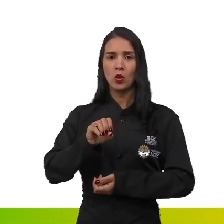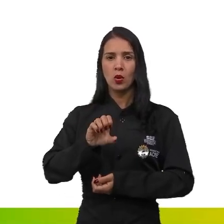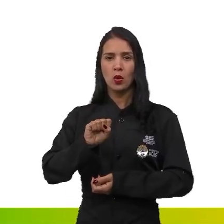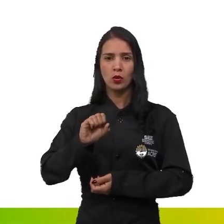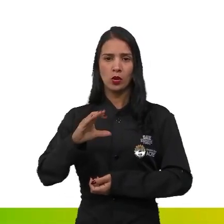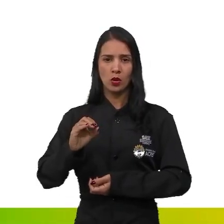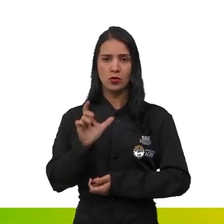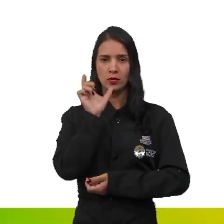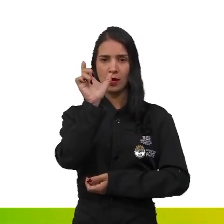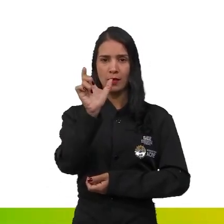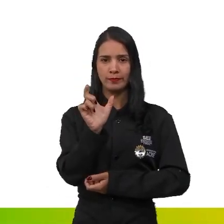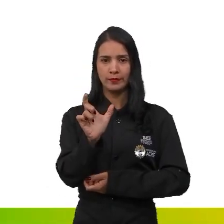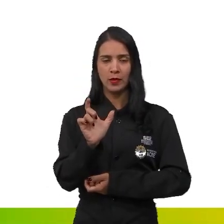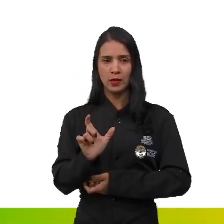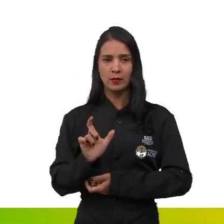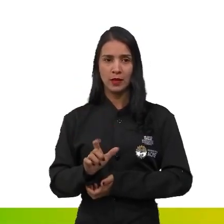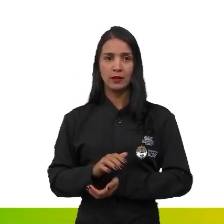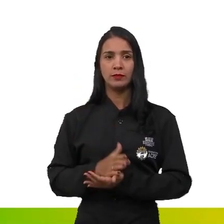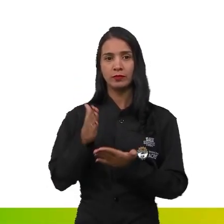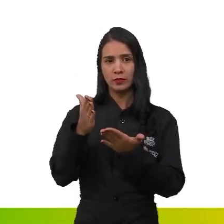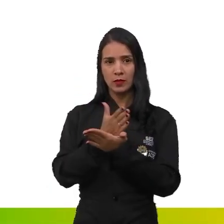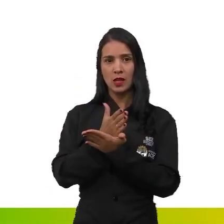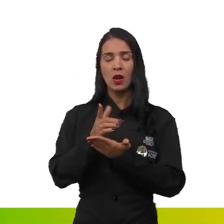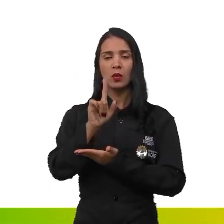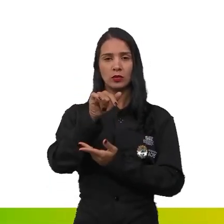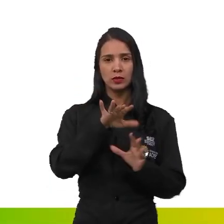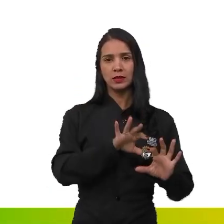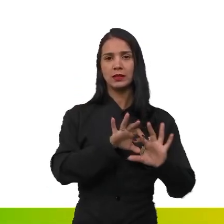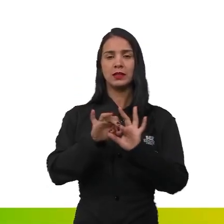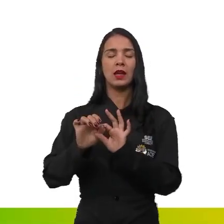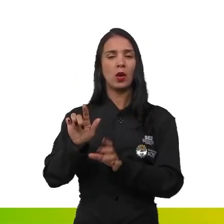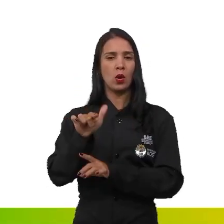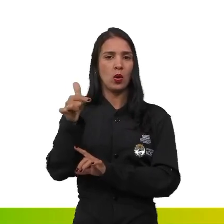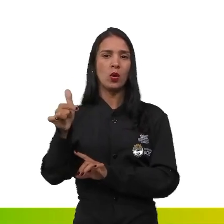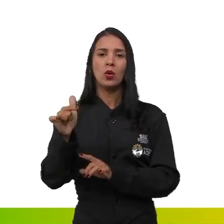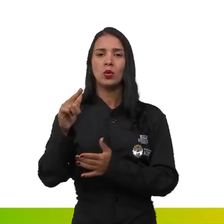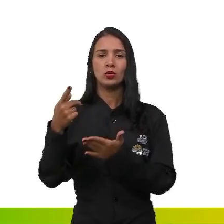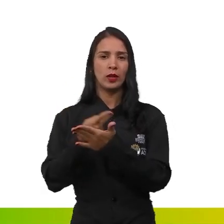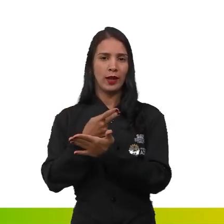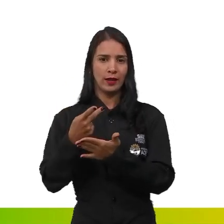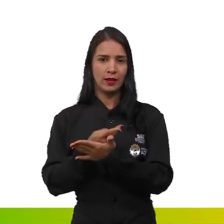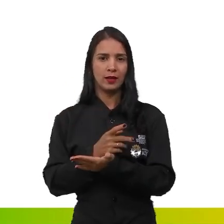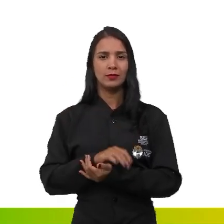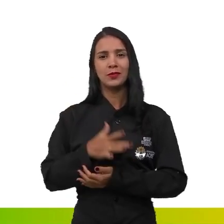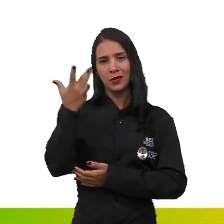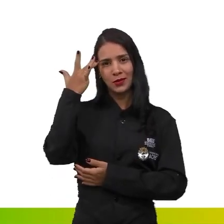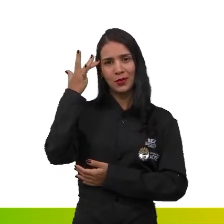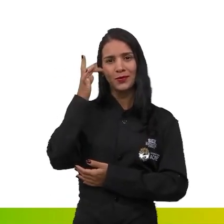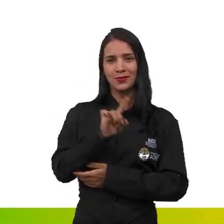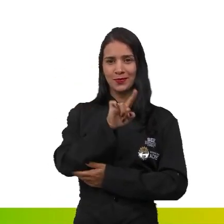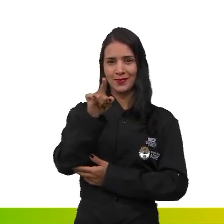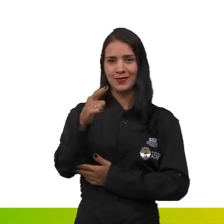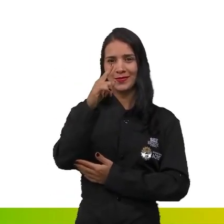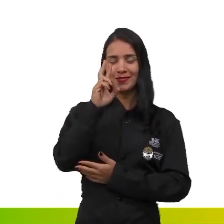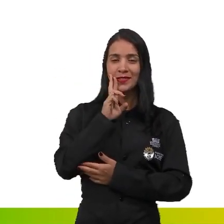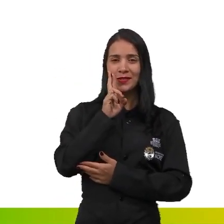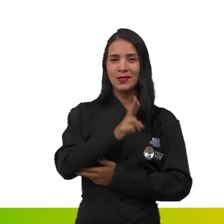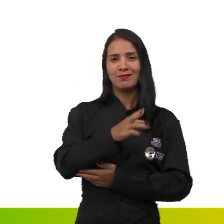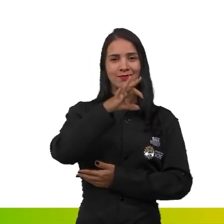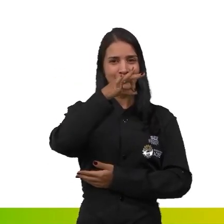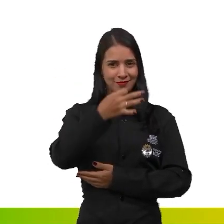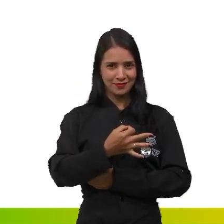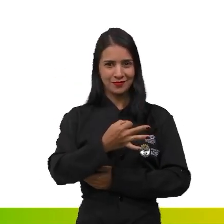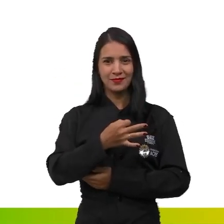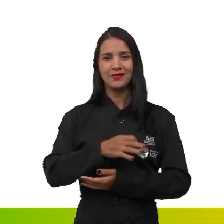e o nosso não é. Então, esse é o meu gabarito. Eu acho que vocês foram muito bem, acredito eu, certo? Então,